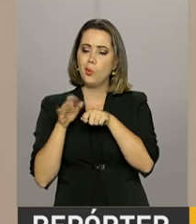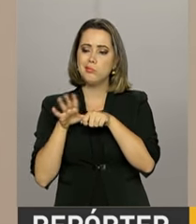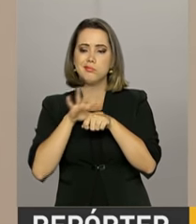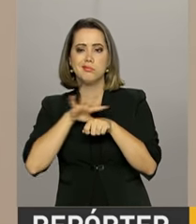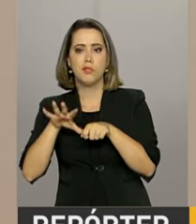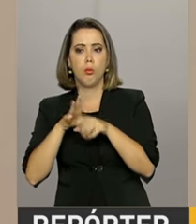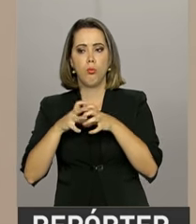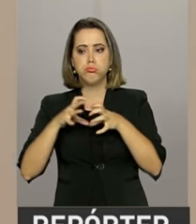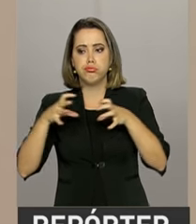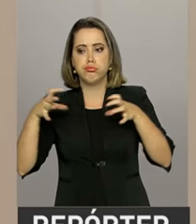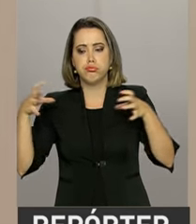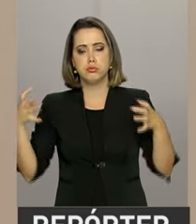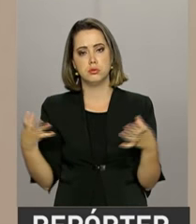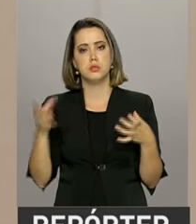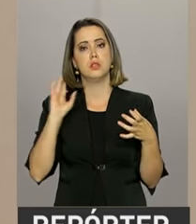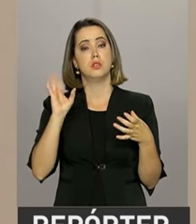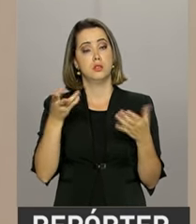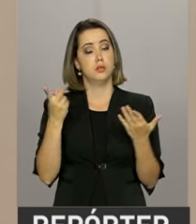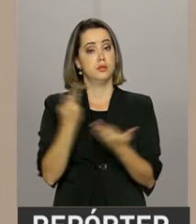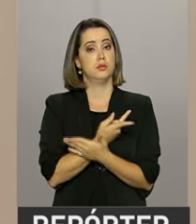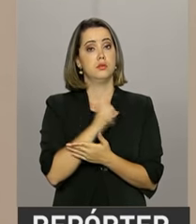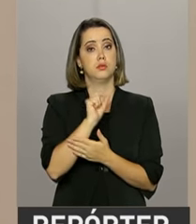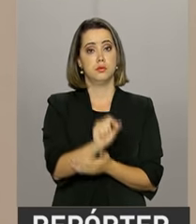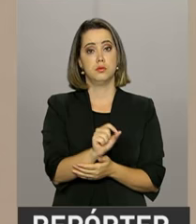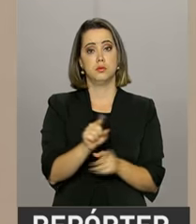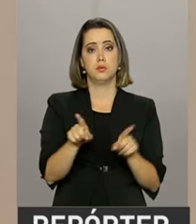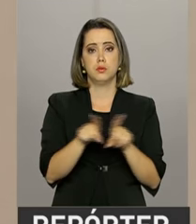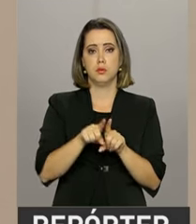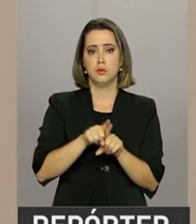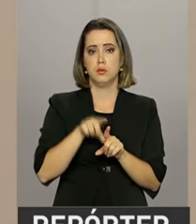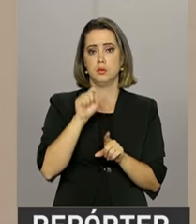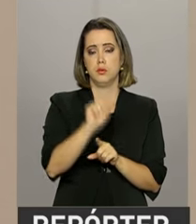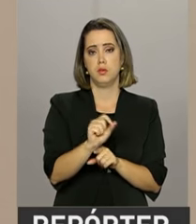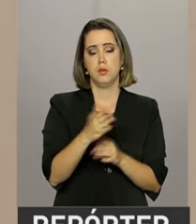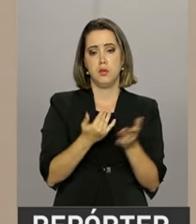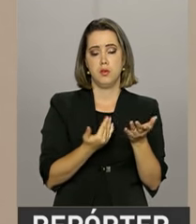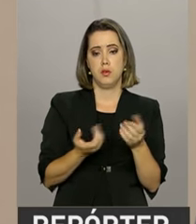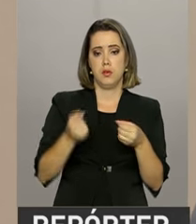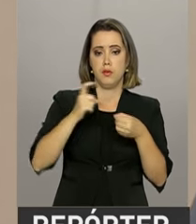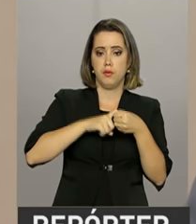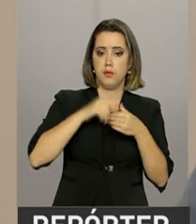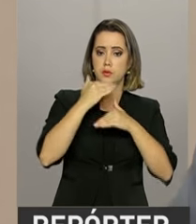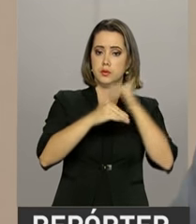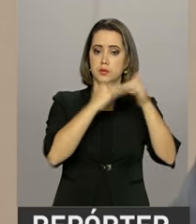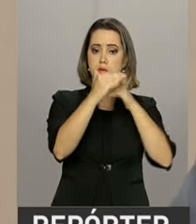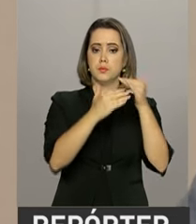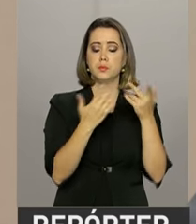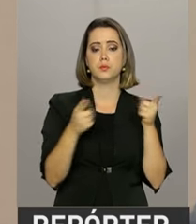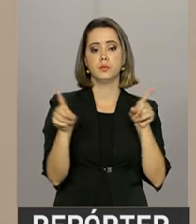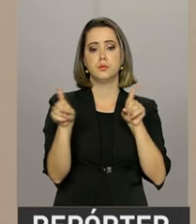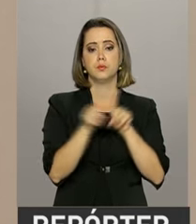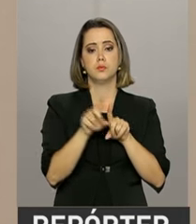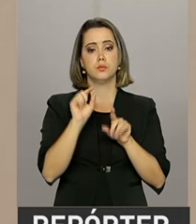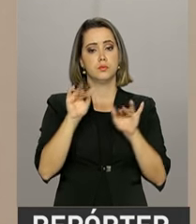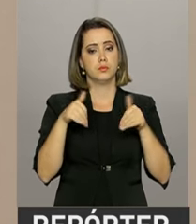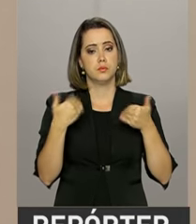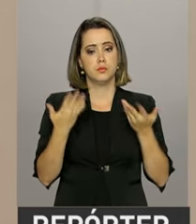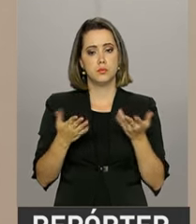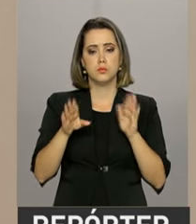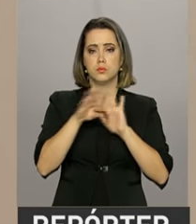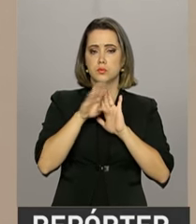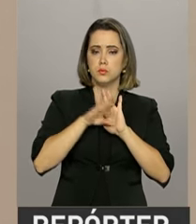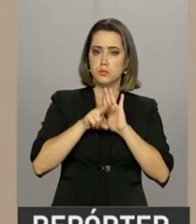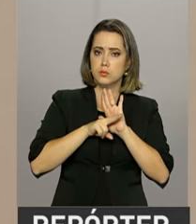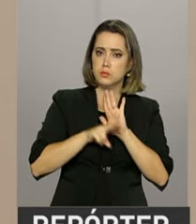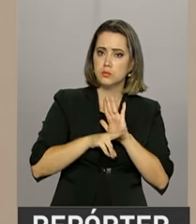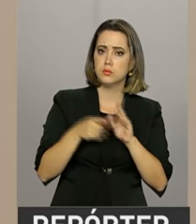recessão da história medida da economia brasileira e o início da retomada do crescimento então algumas medidas